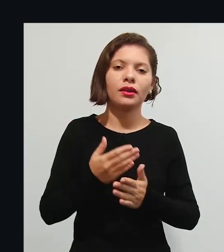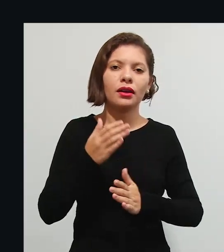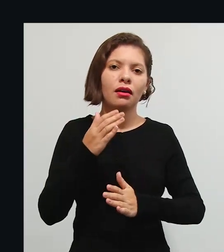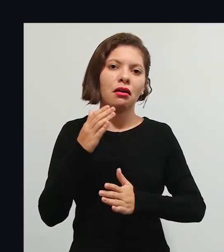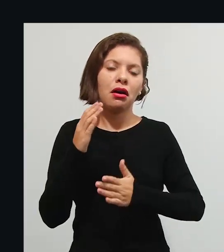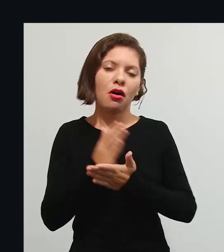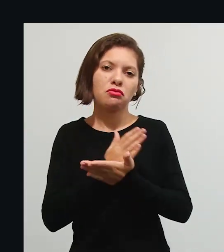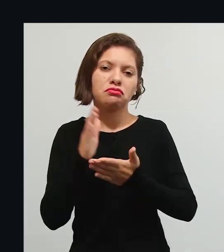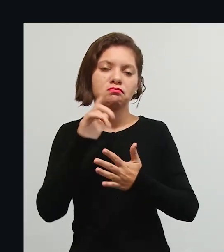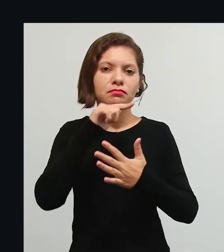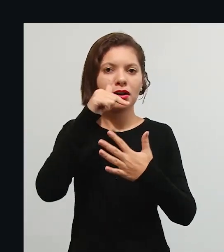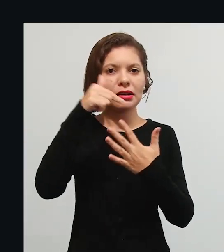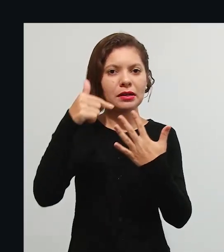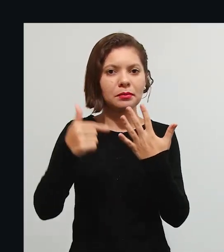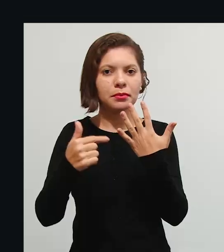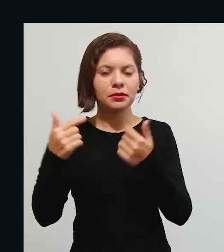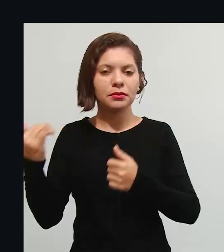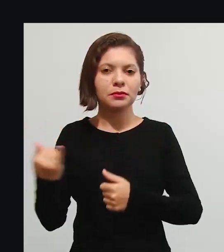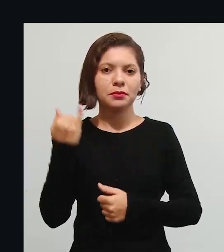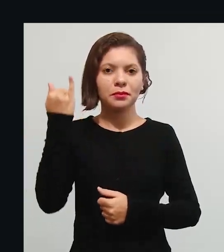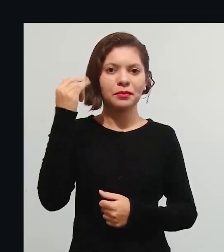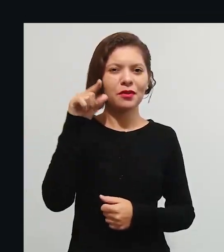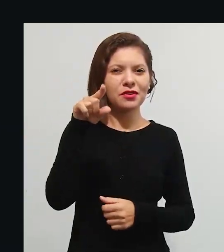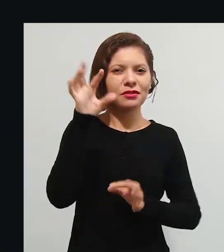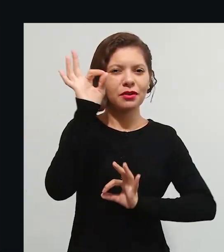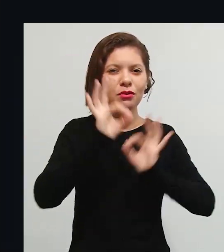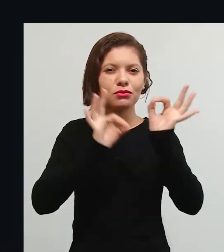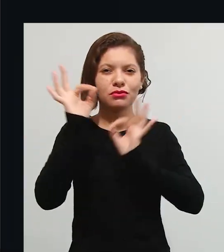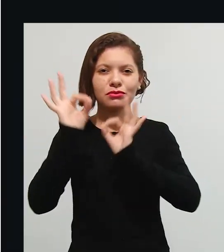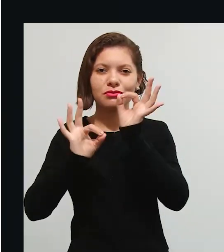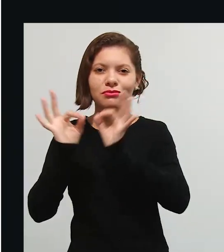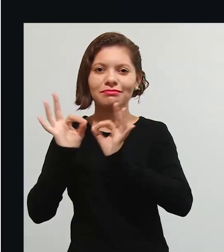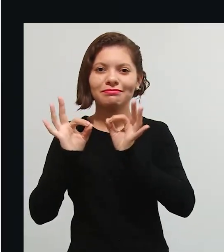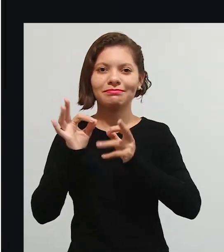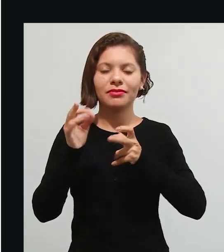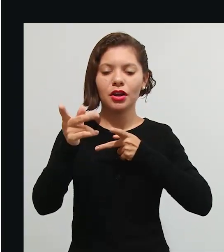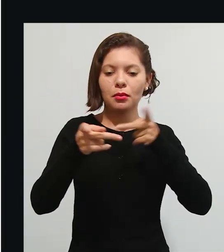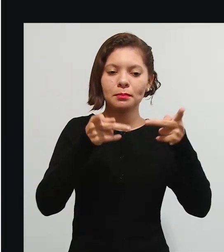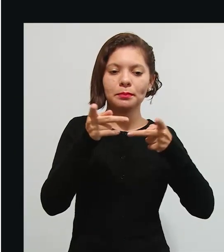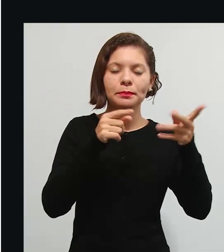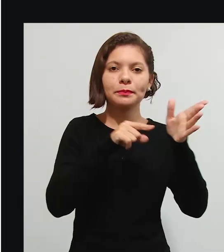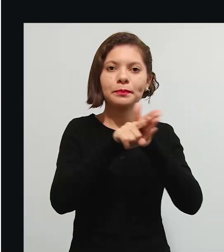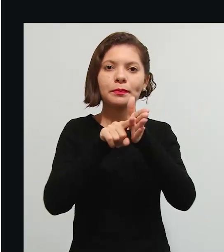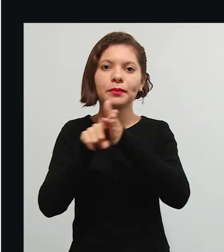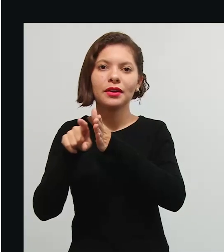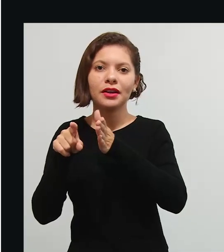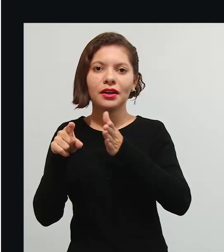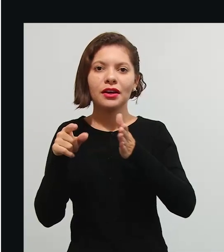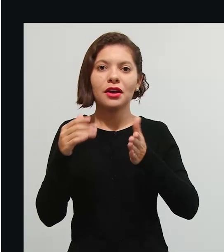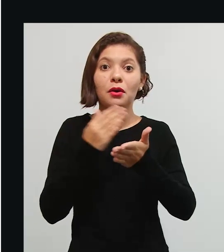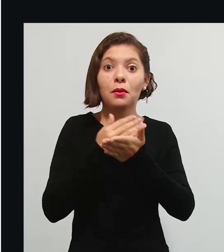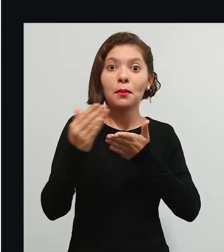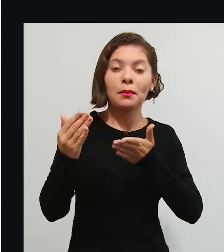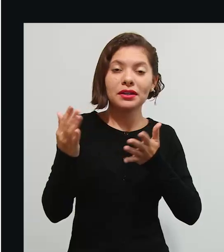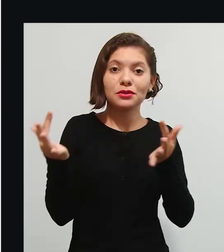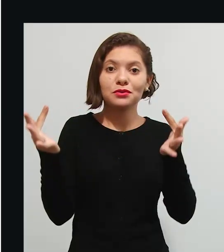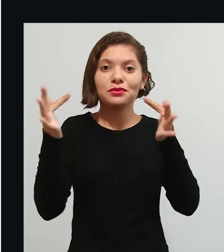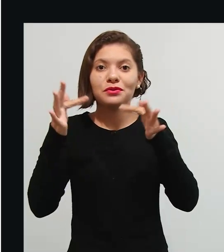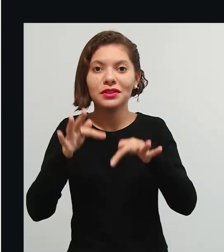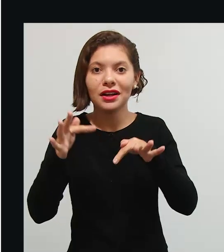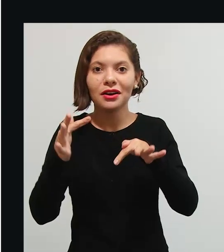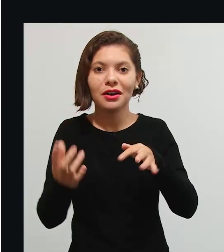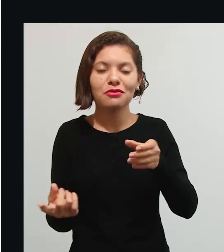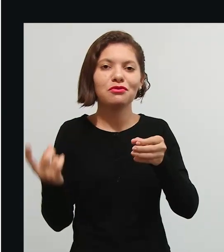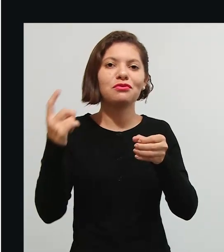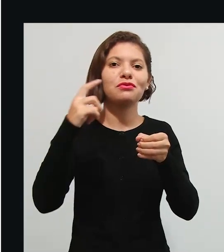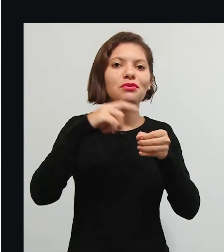são essenciais. Você vai elaborar o projeto de pesquisa e a gente começa do final para o início.